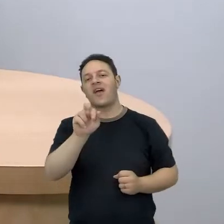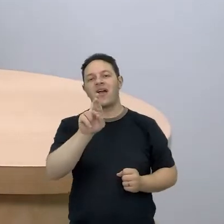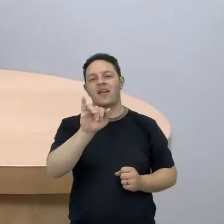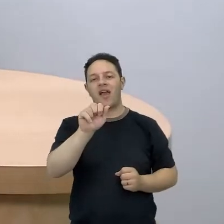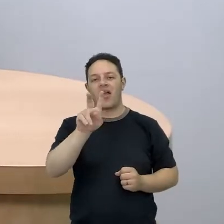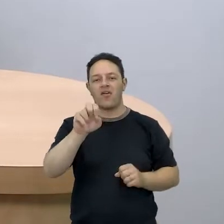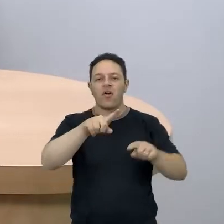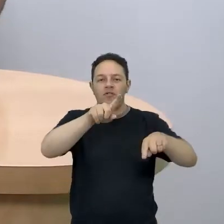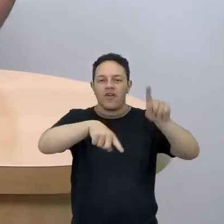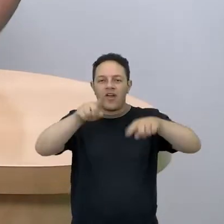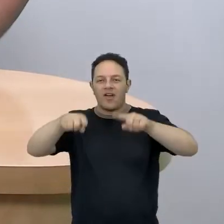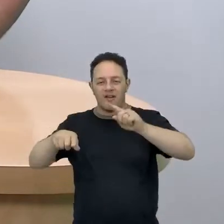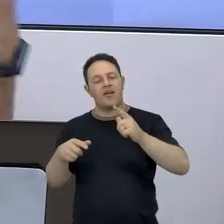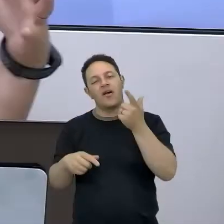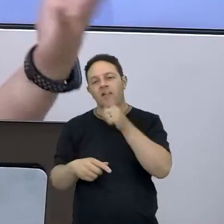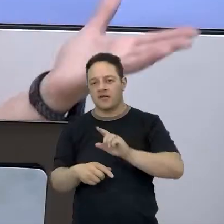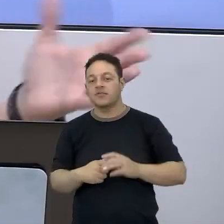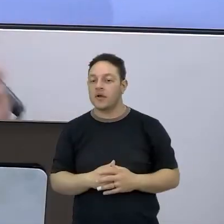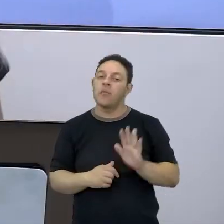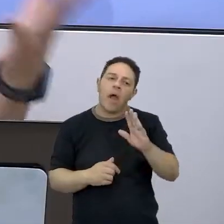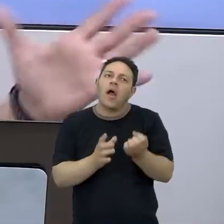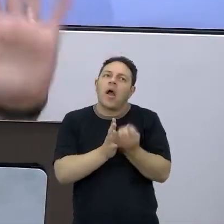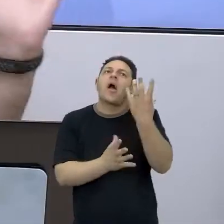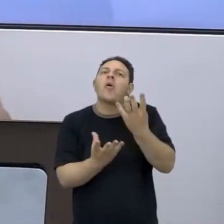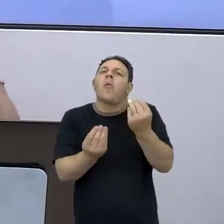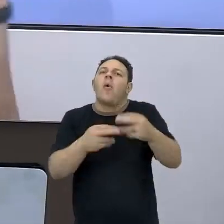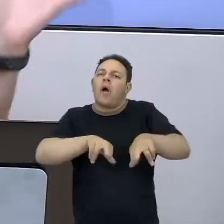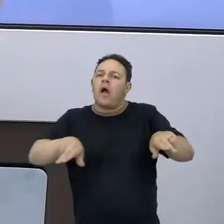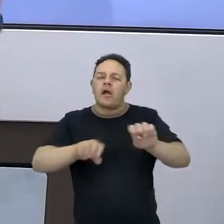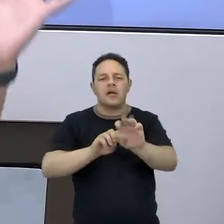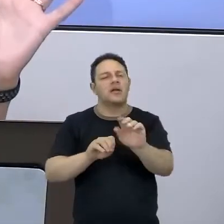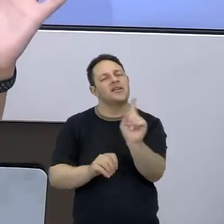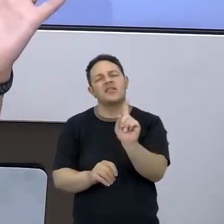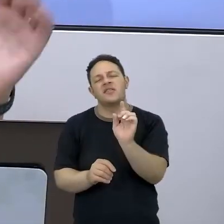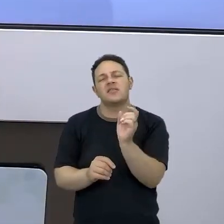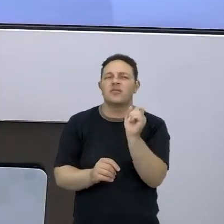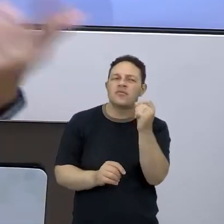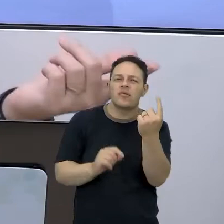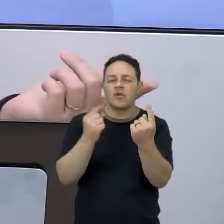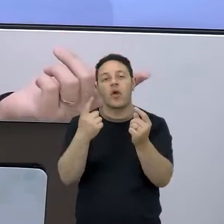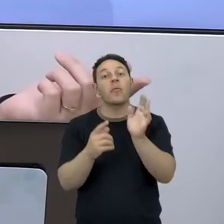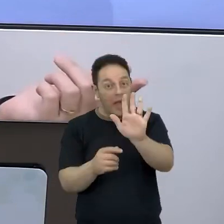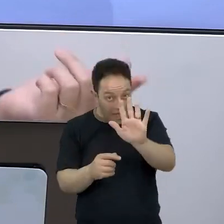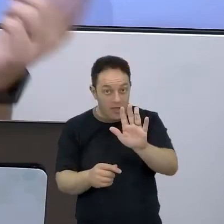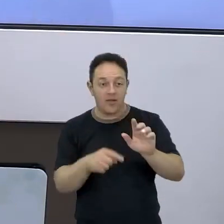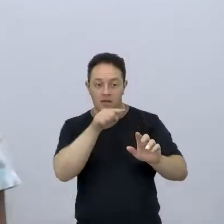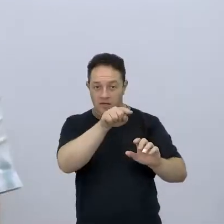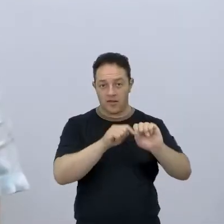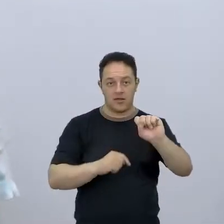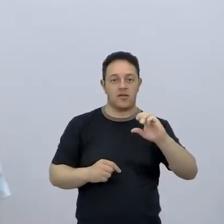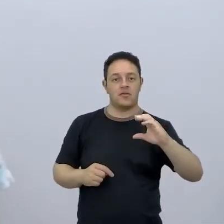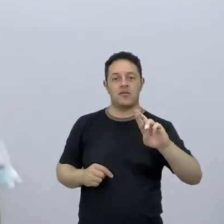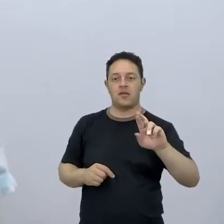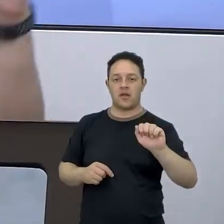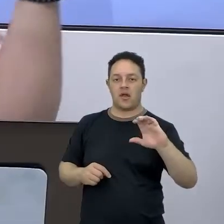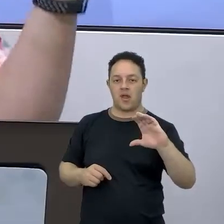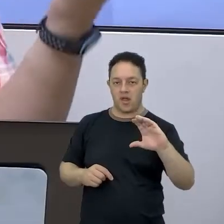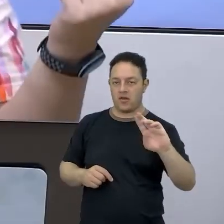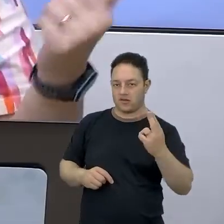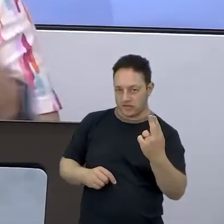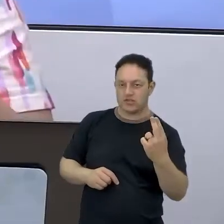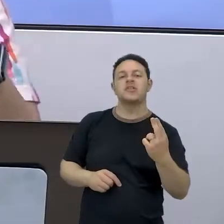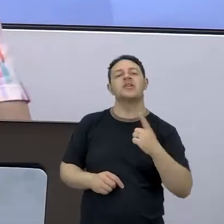que muito deu. bom, muito Não deu bom. para criar muitas aulas sobre, mas tem várias coisas que você consegue fazer com o Scratch criando variáveis. Show de e bola. a variável é muito